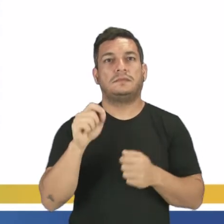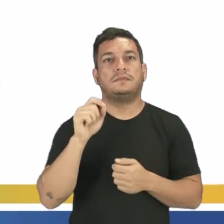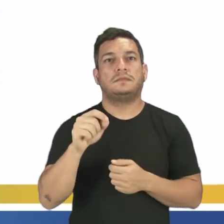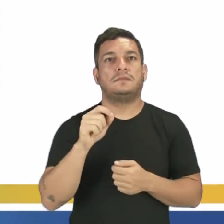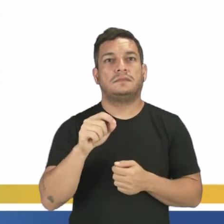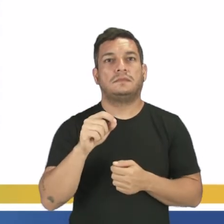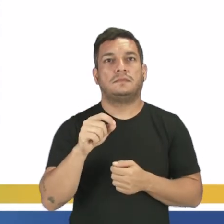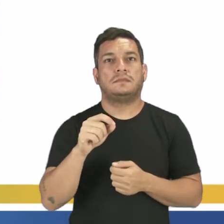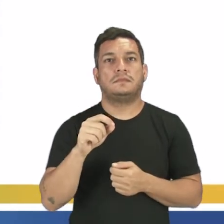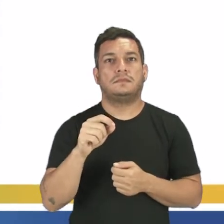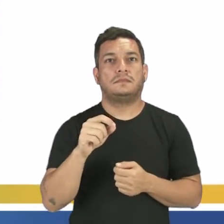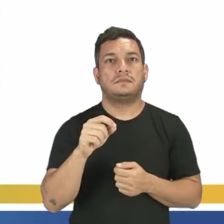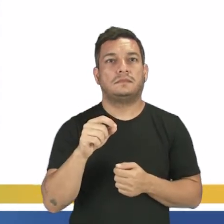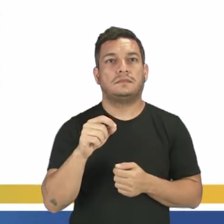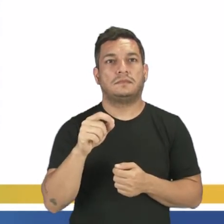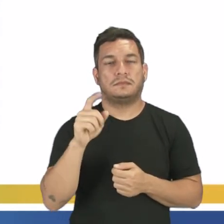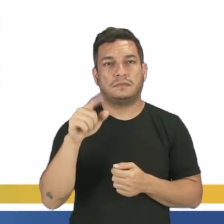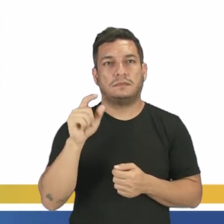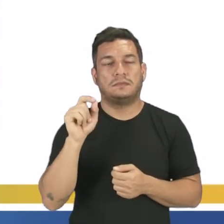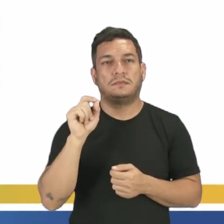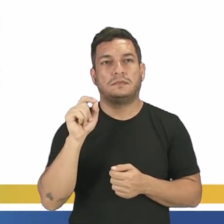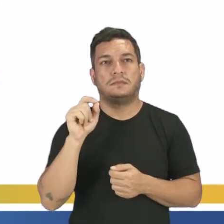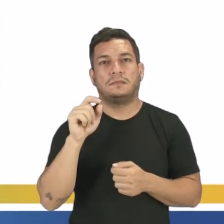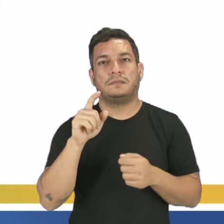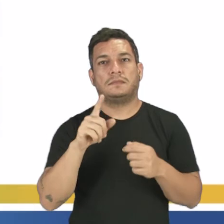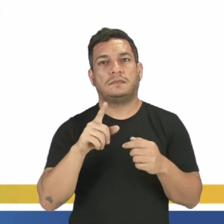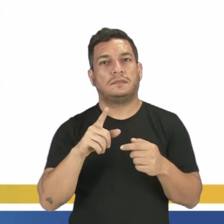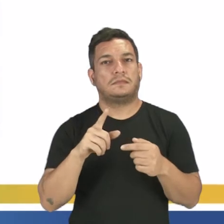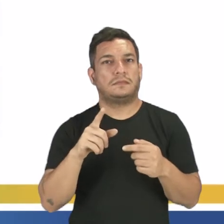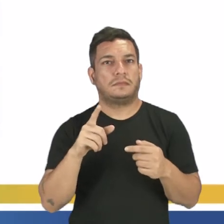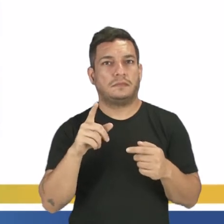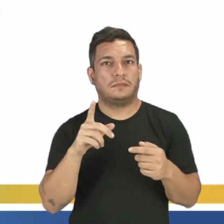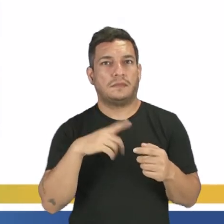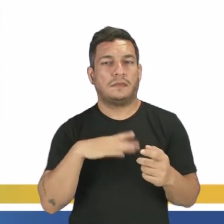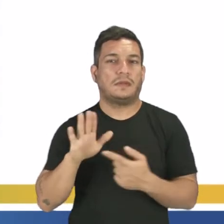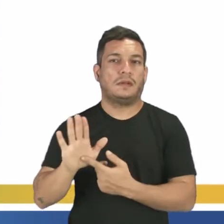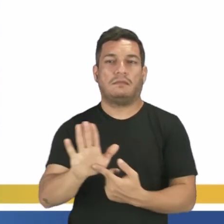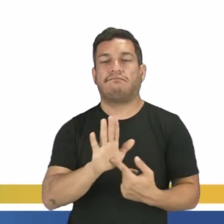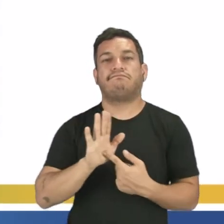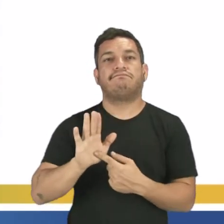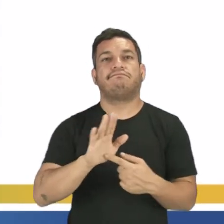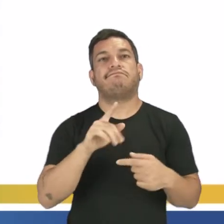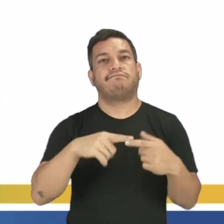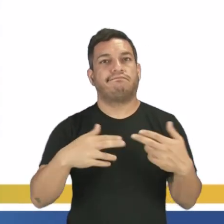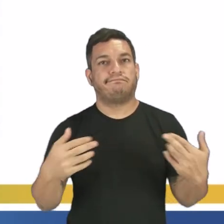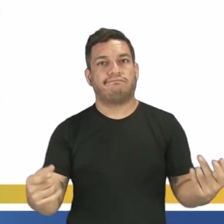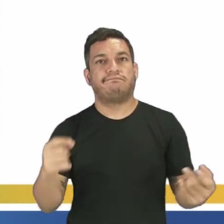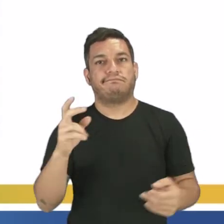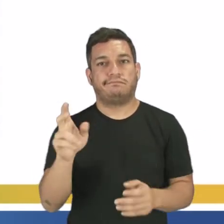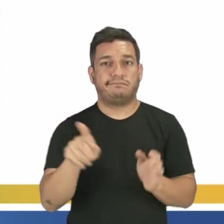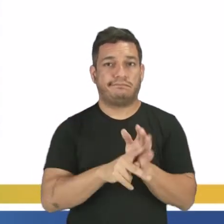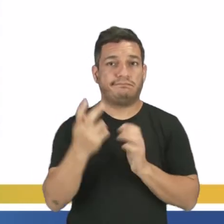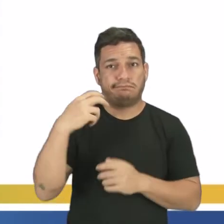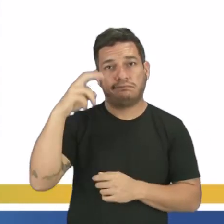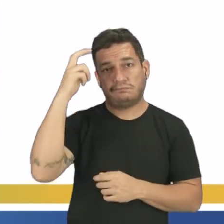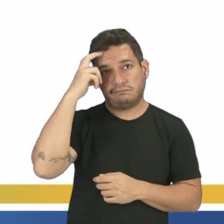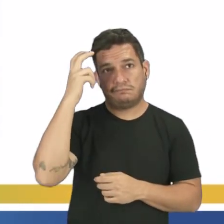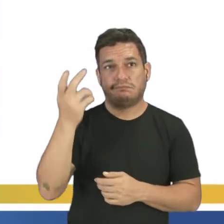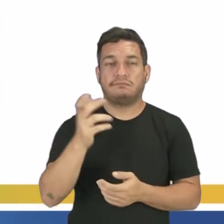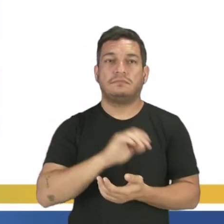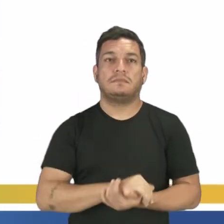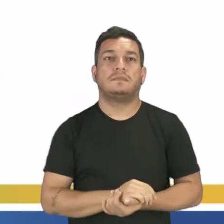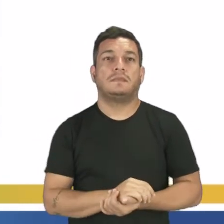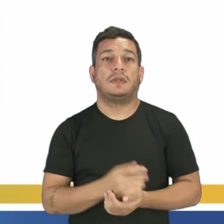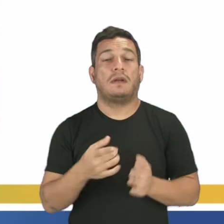administrativo das fabricações em série, aos produtos e materiais da cultura simbólica.